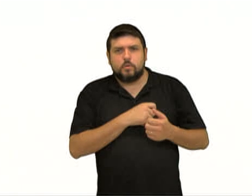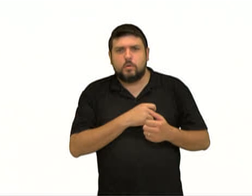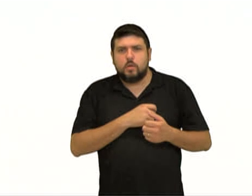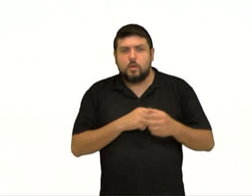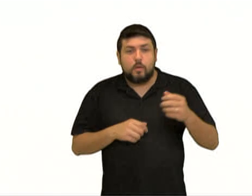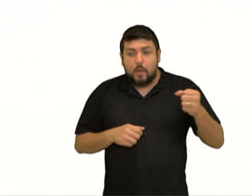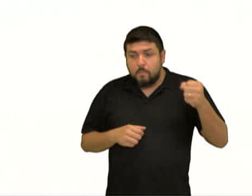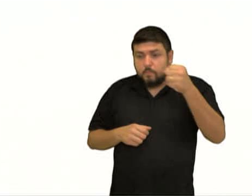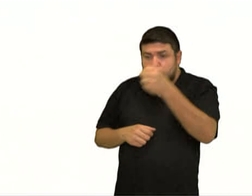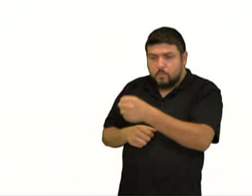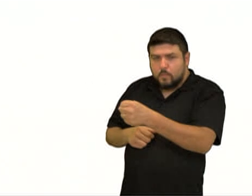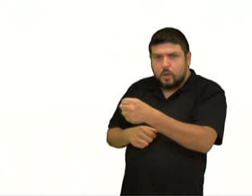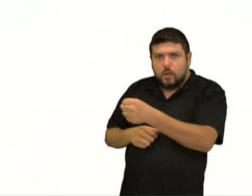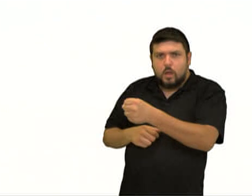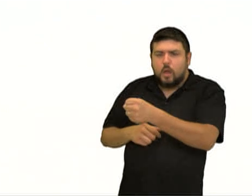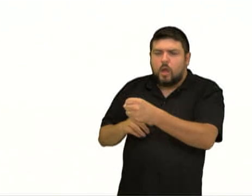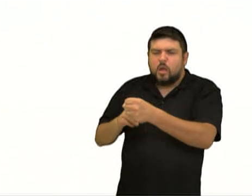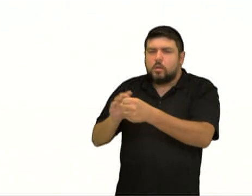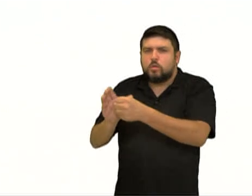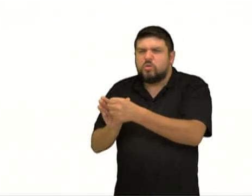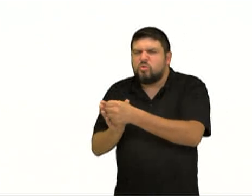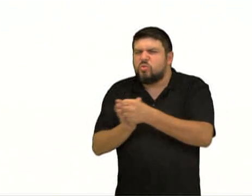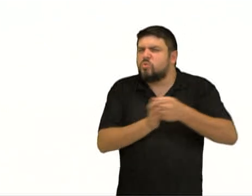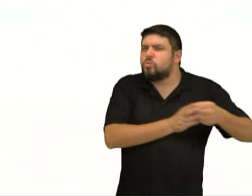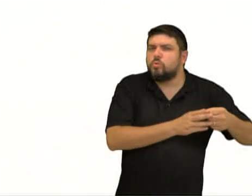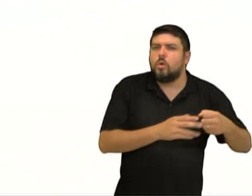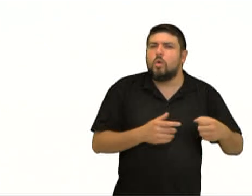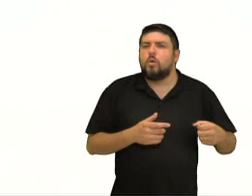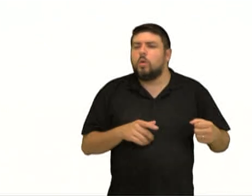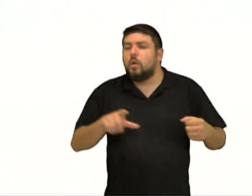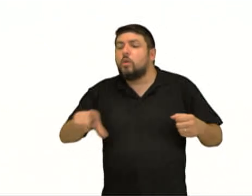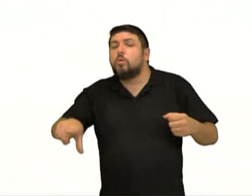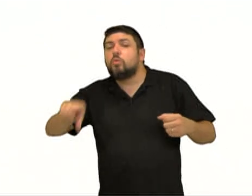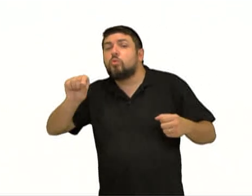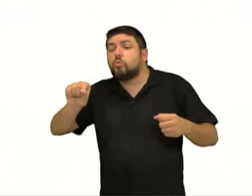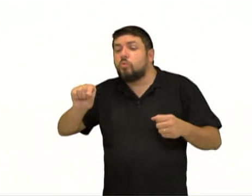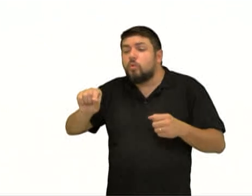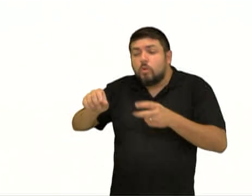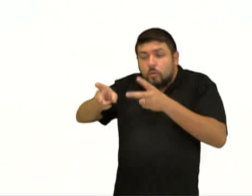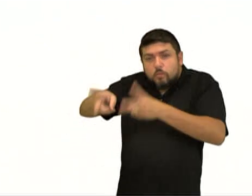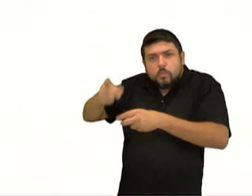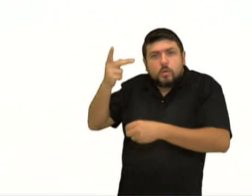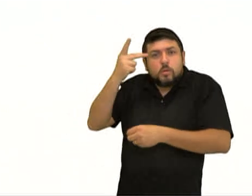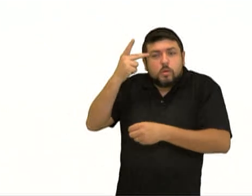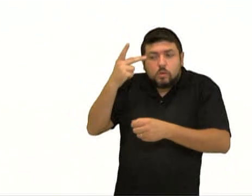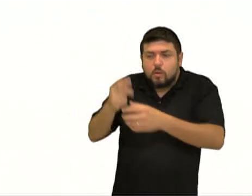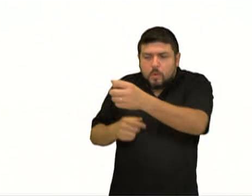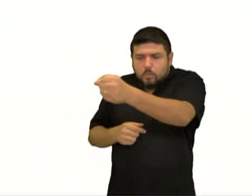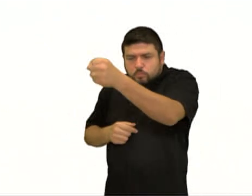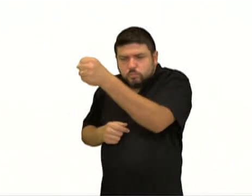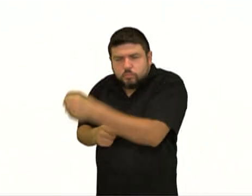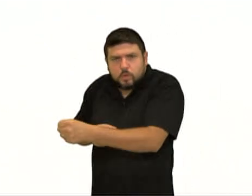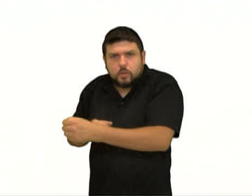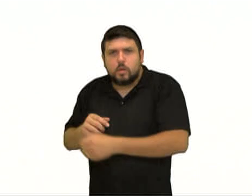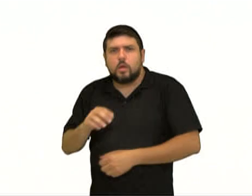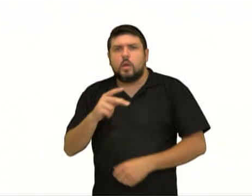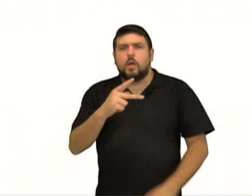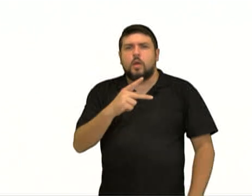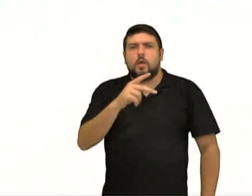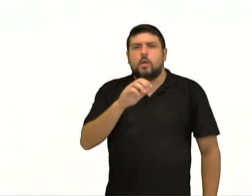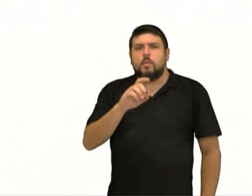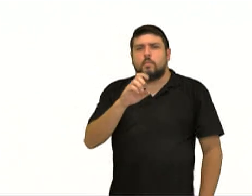interventor e nomeou um paulista, não mais um tenente pernambucano, mas agora um paulista chamado Pedro de Toledo